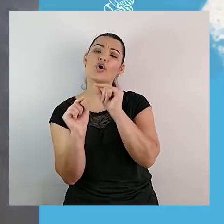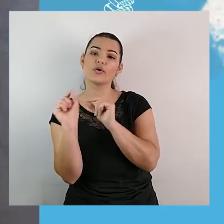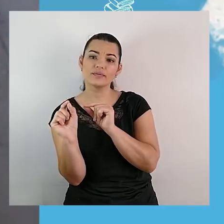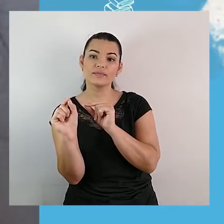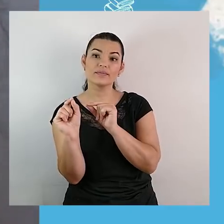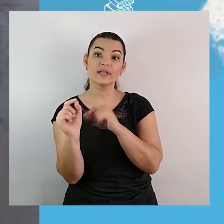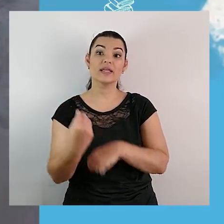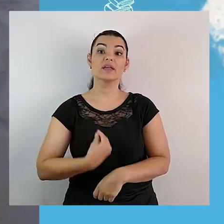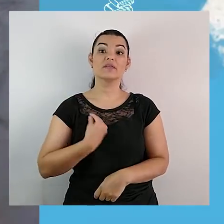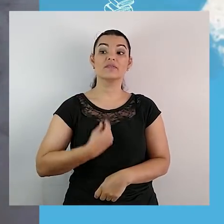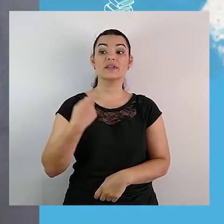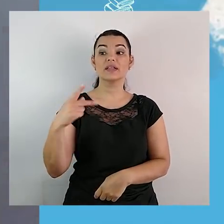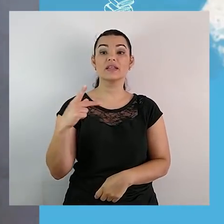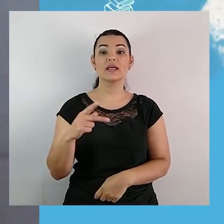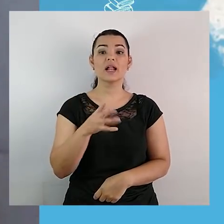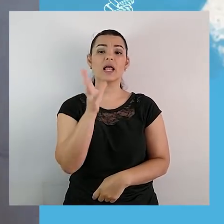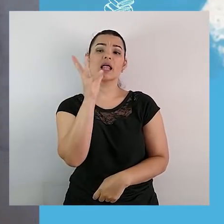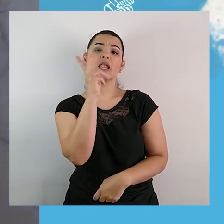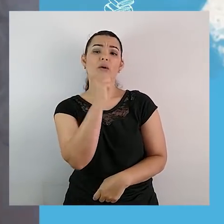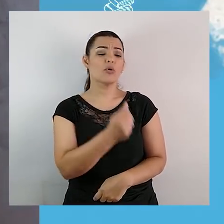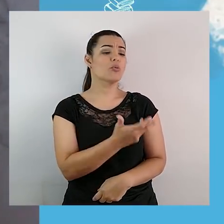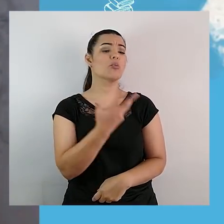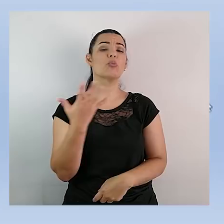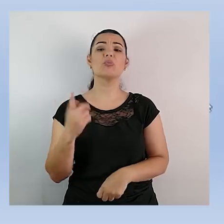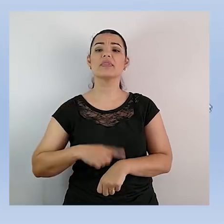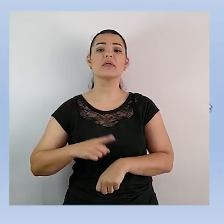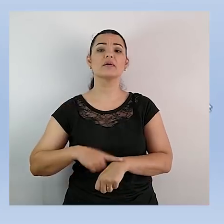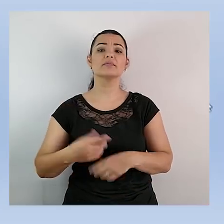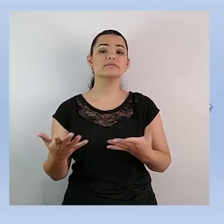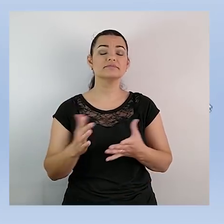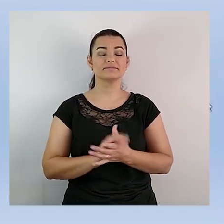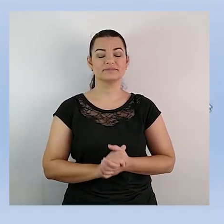elas comem e quanto tempo elas vivem?